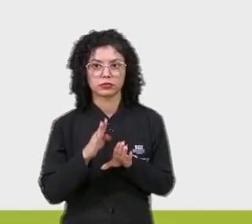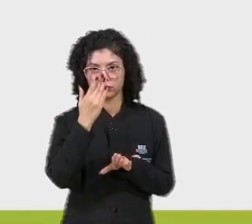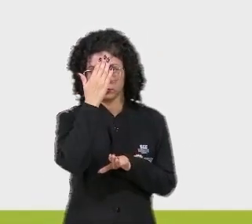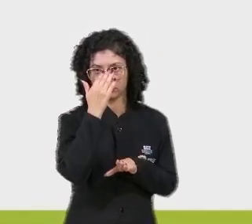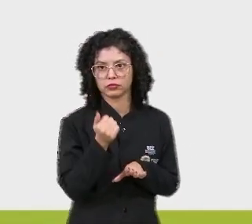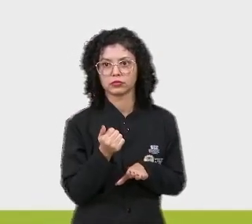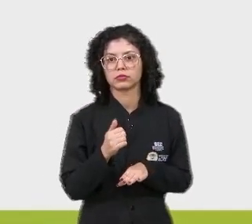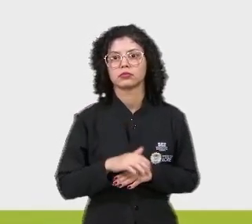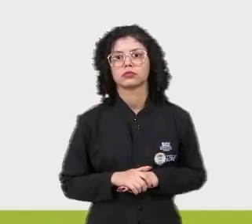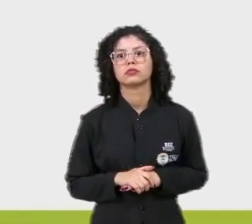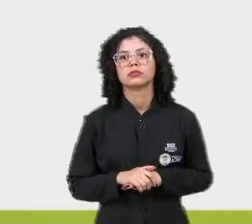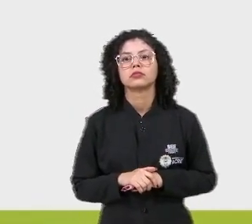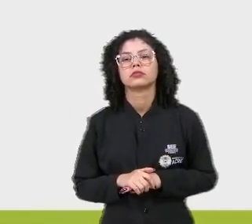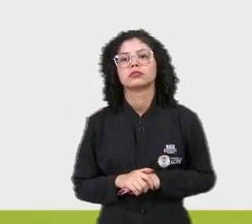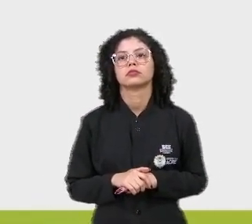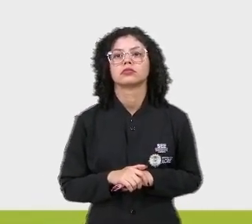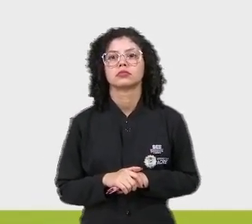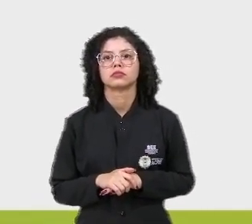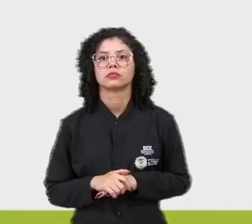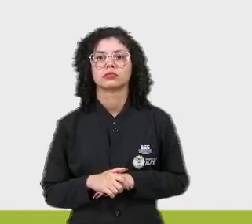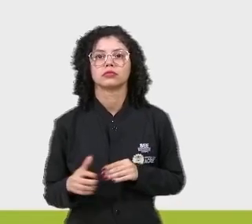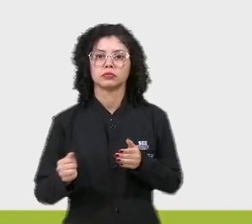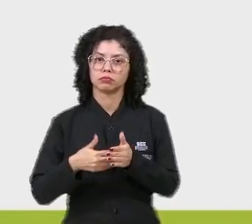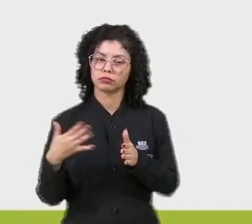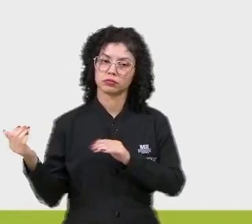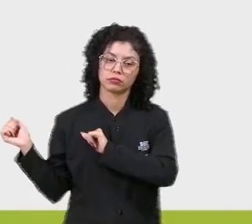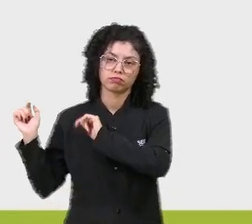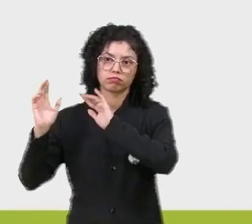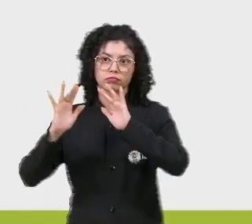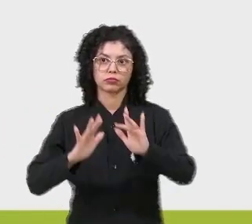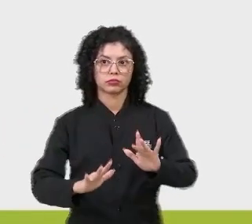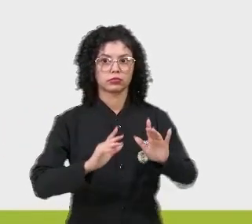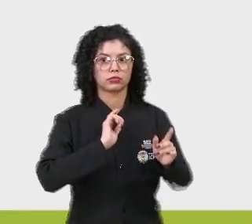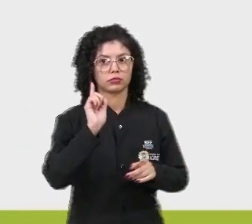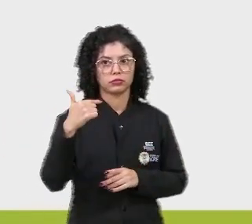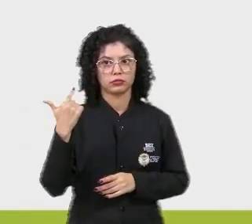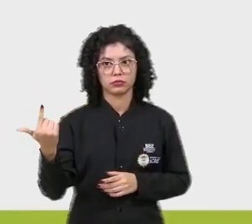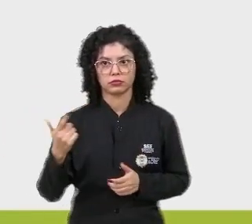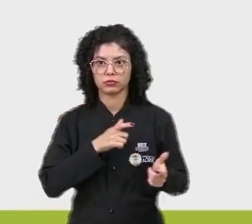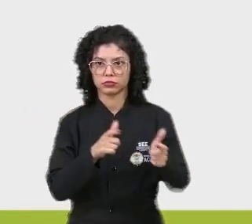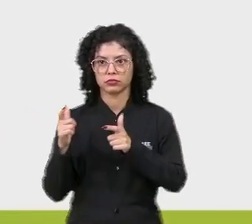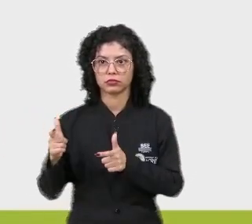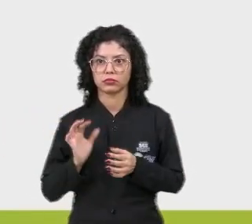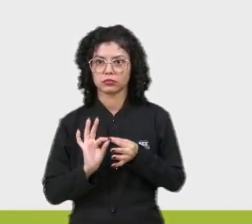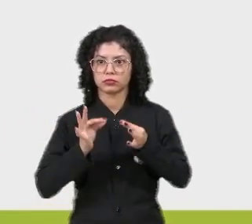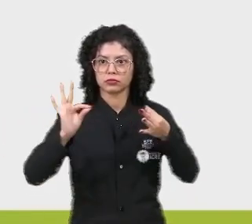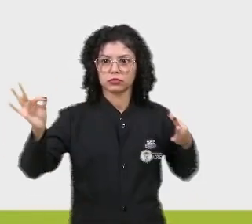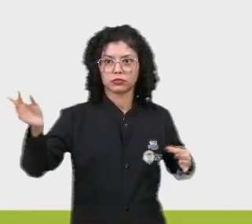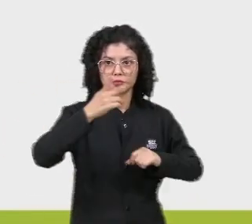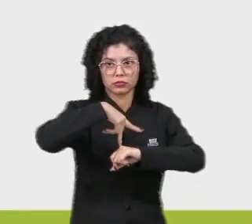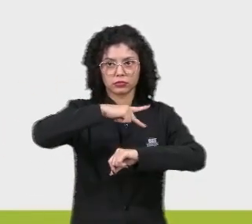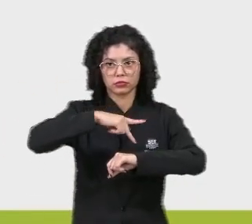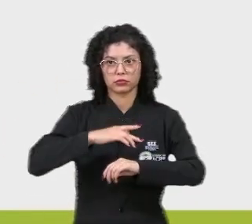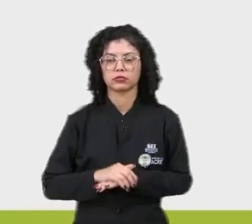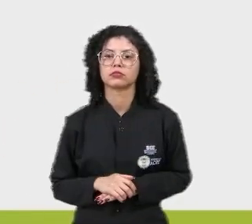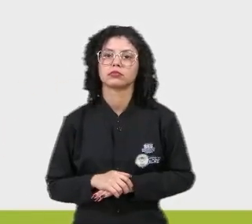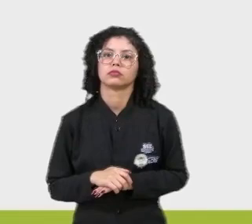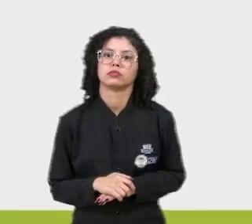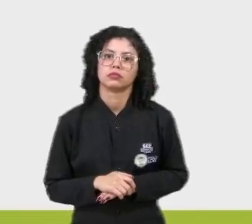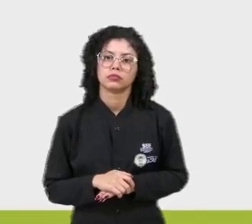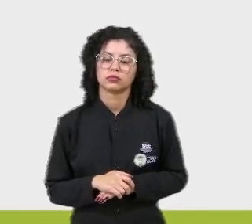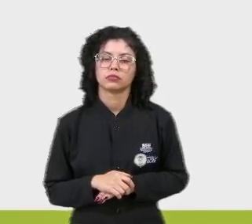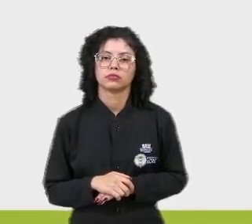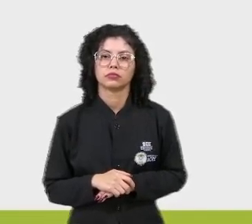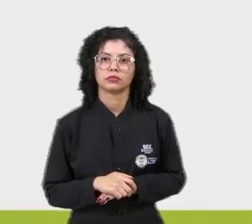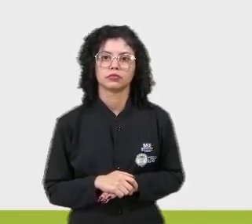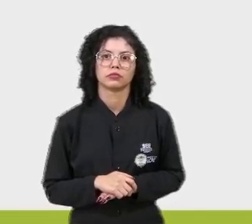esses refugiados obviamente eh muitos que vêm de localidades eh extremamente distantes do nosso país eles percorrem sim